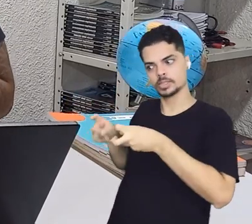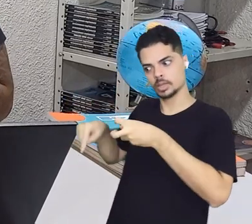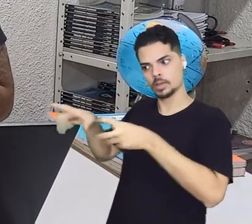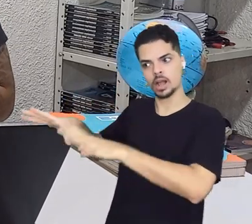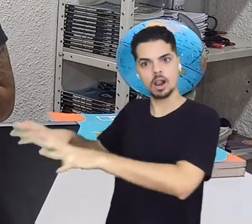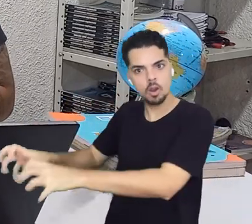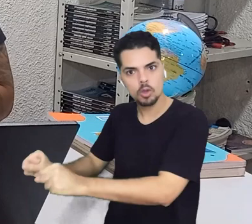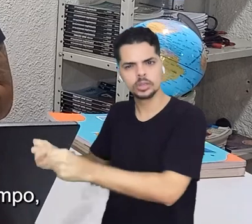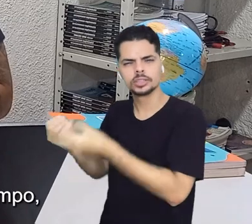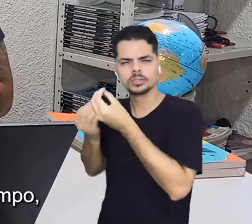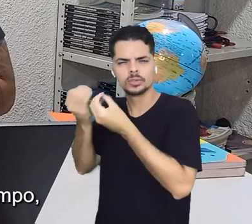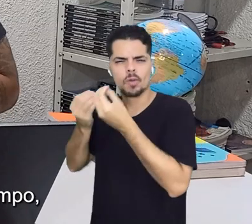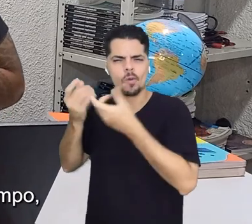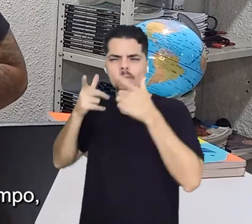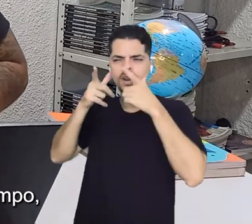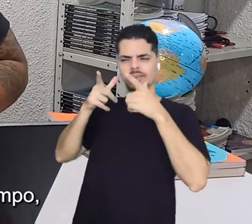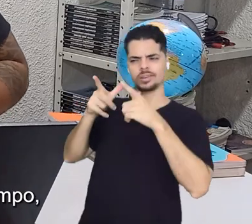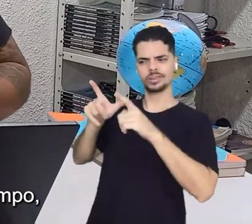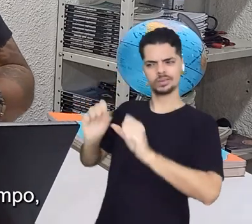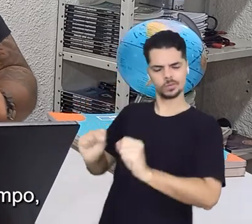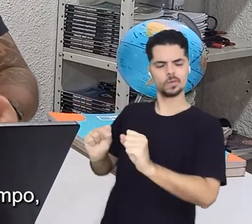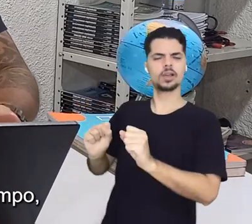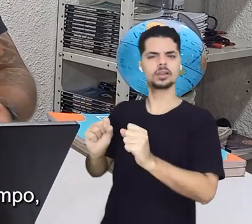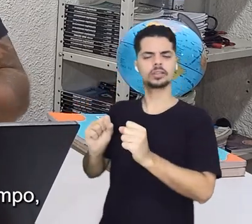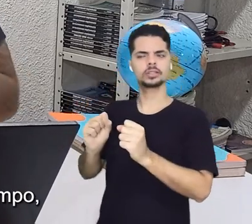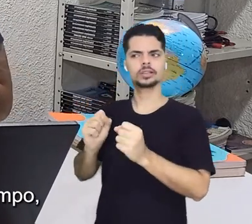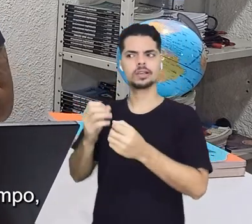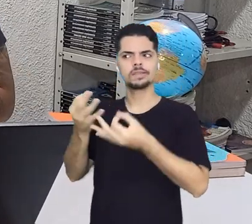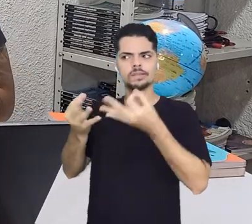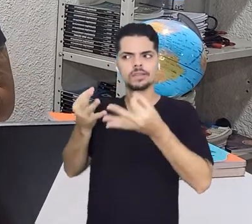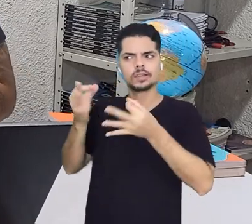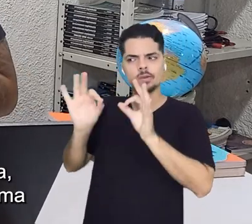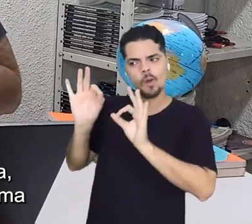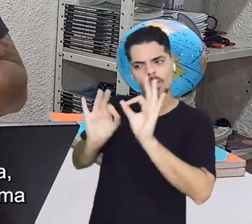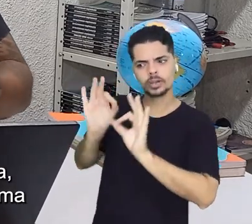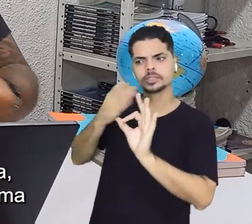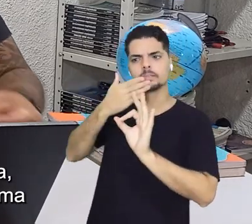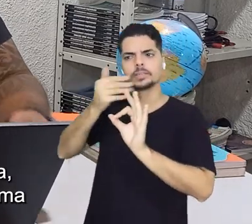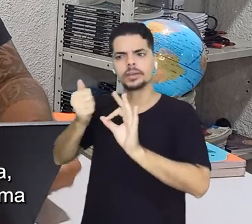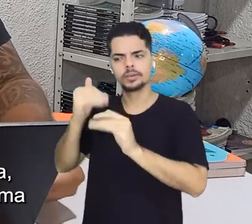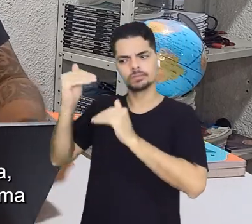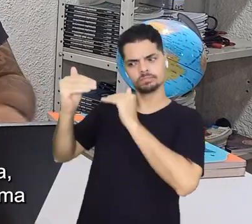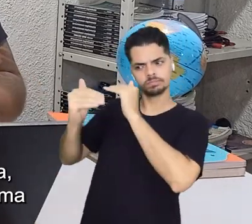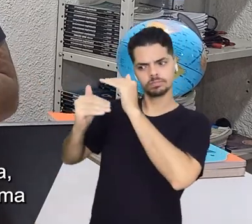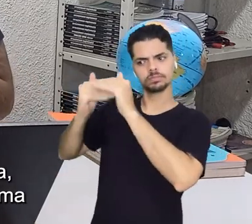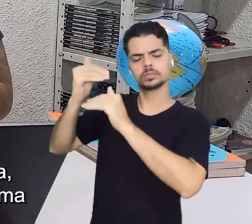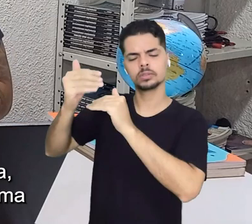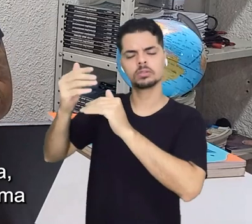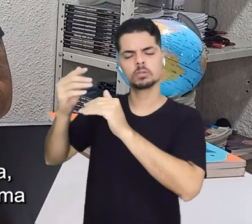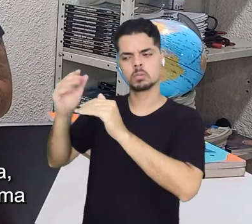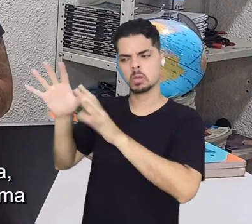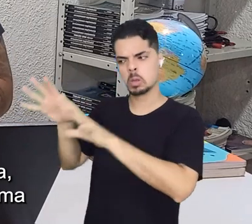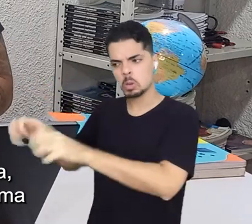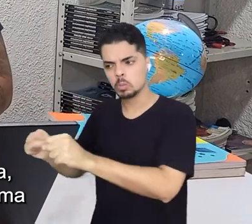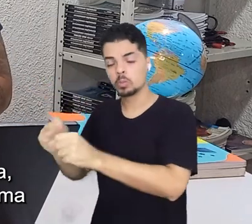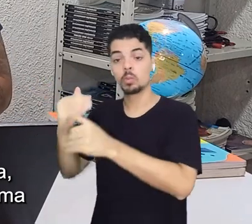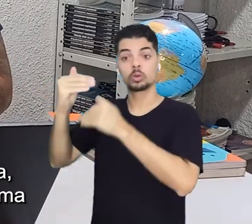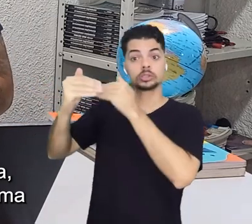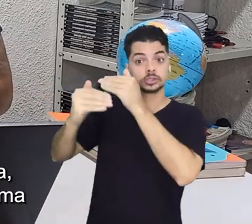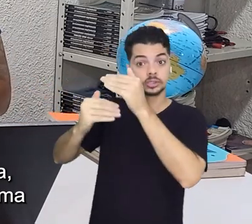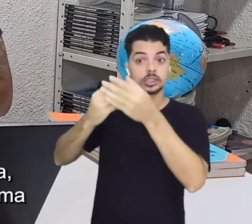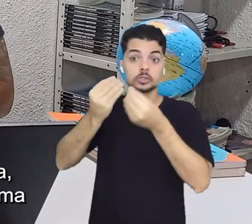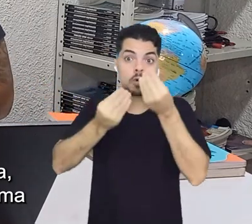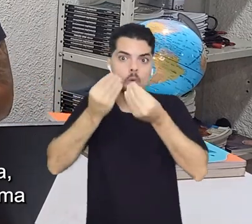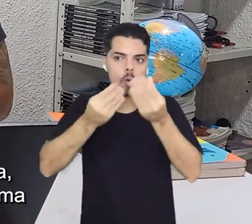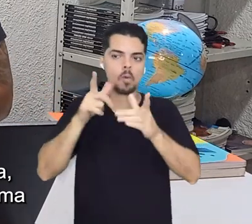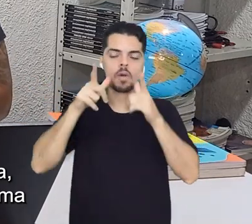da linguagem e como que se estende ao longo do tempo o processo de colonização pela língua